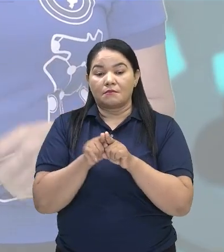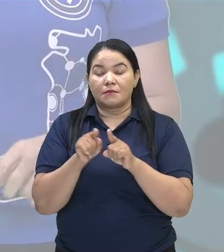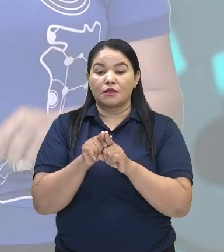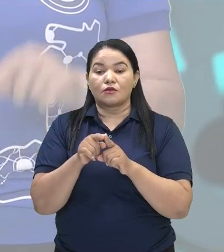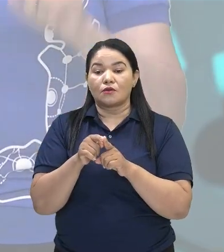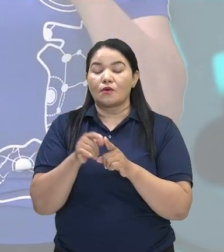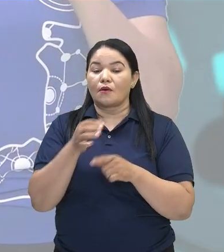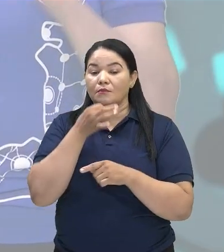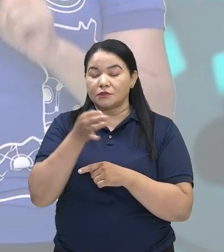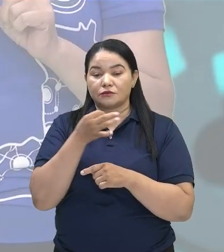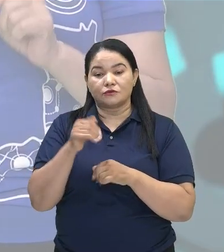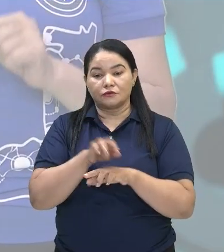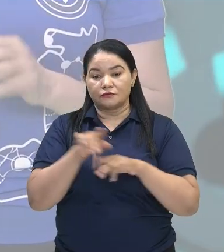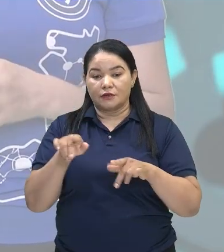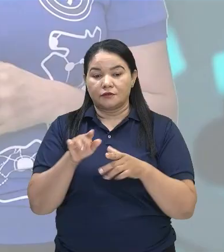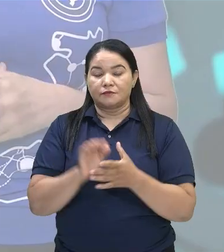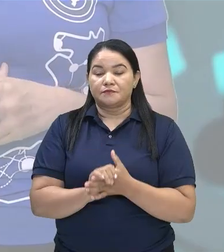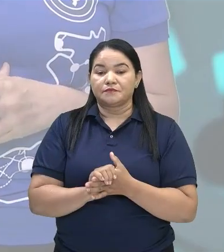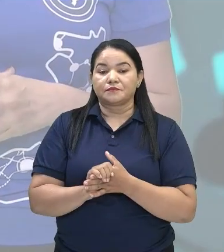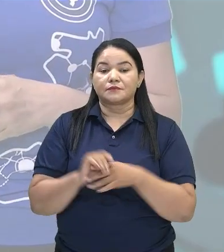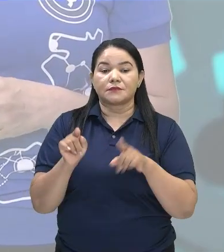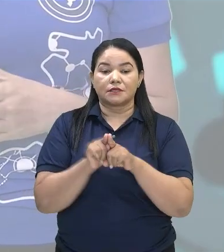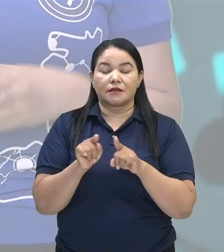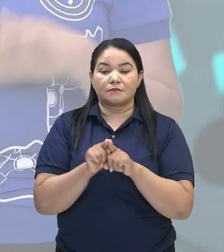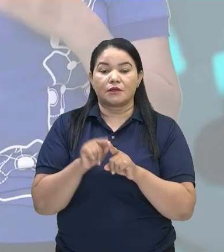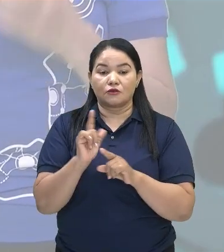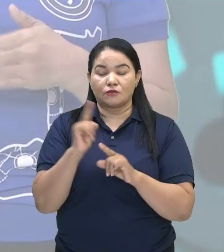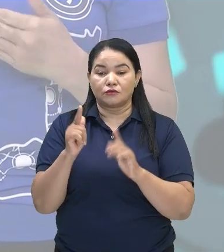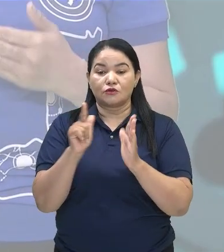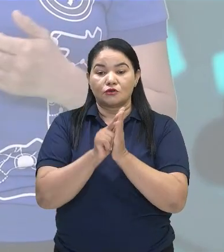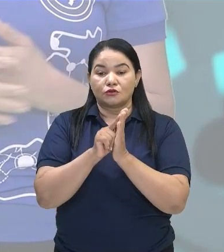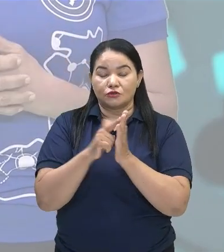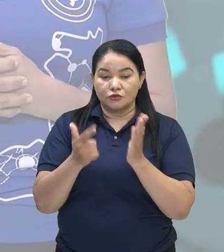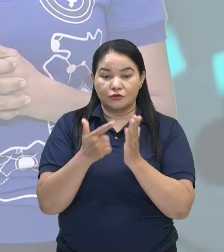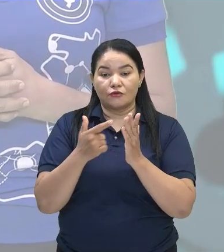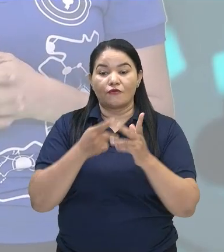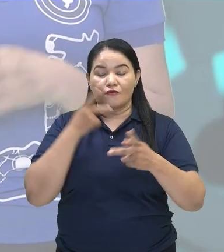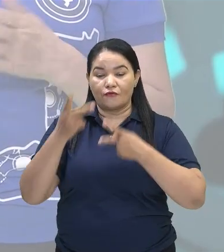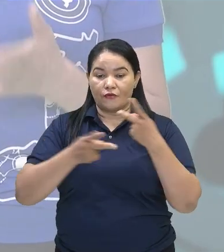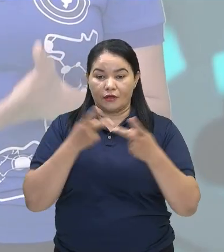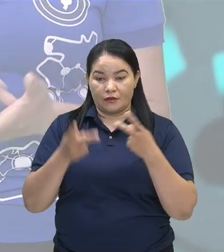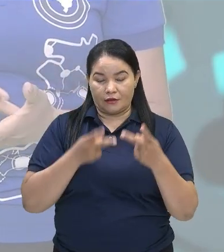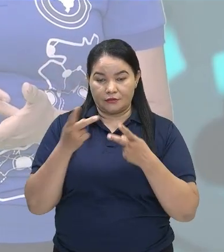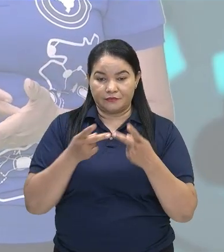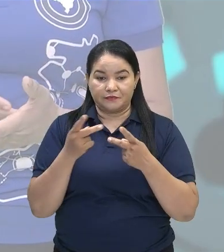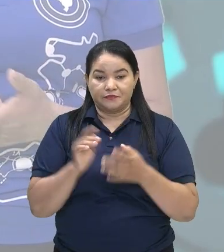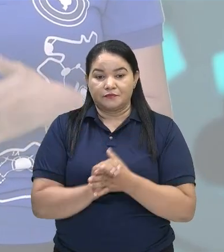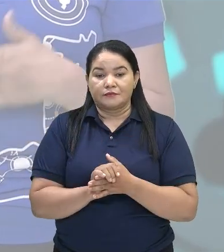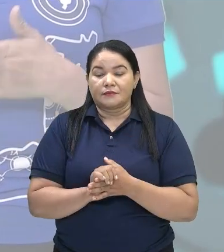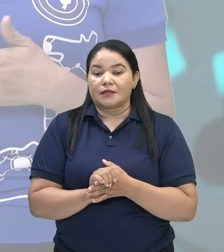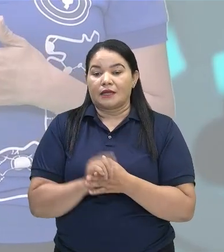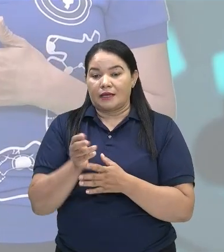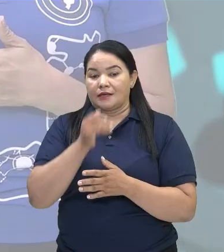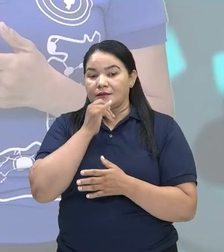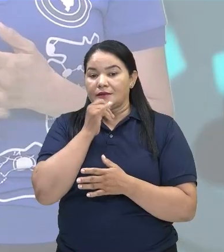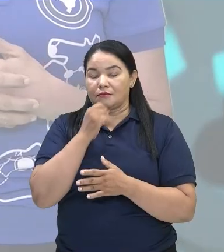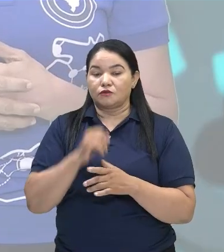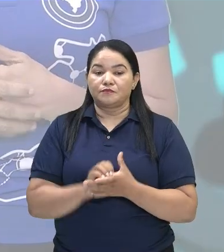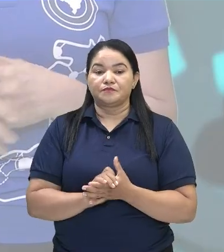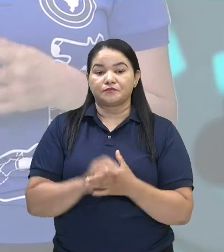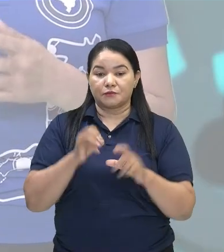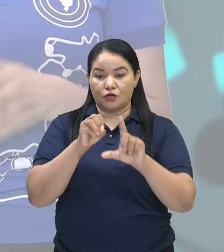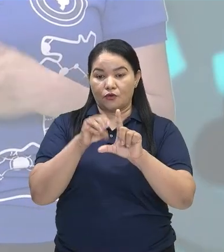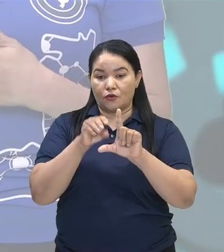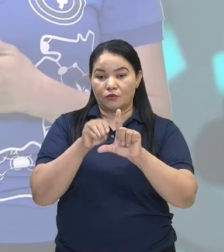vista. Tem também a reportagem jornal falado, né? Que a gente tem como exemplo o Globo